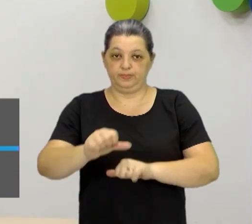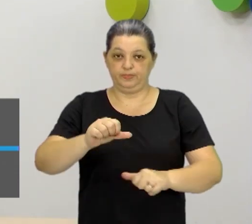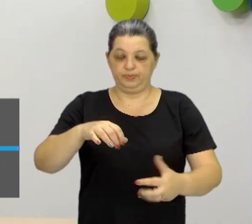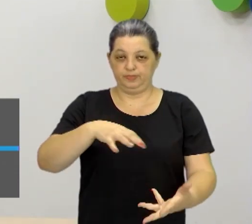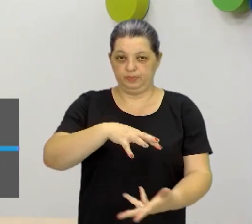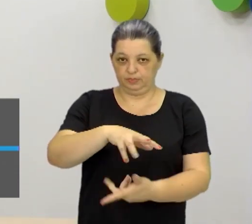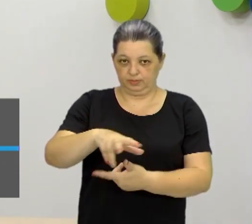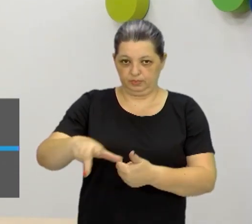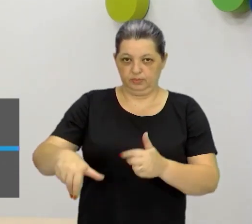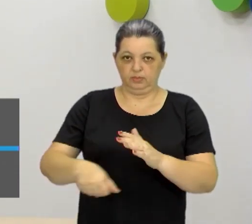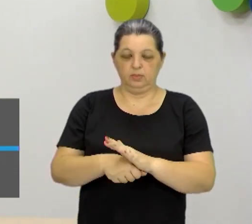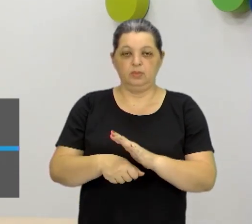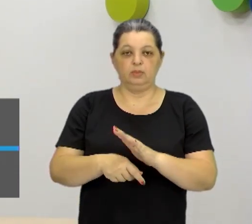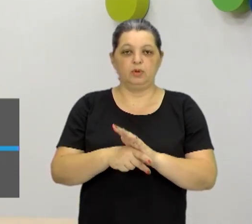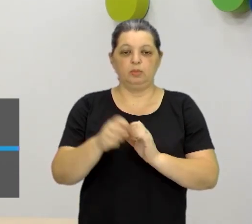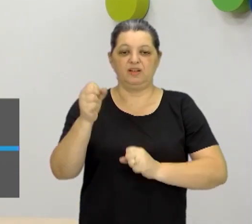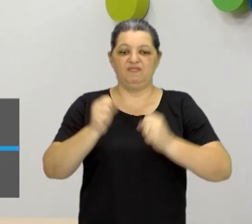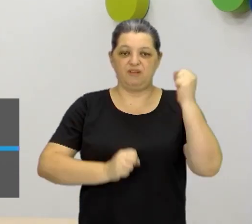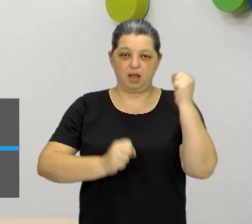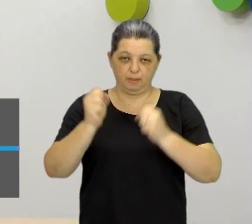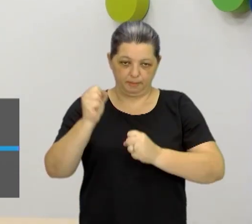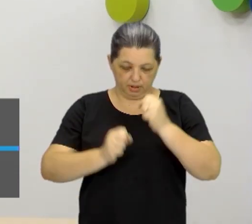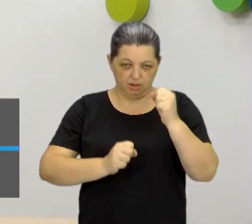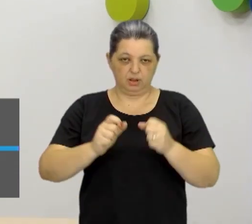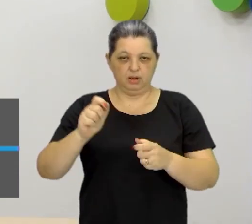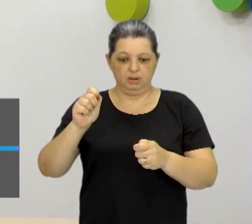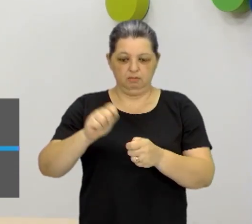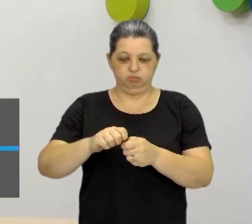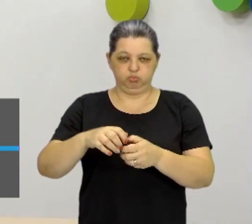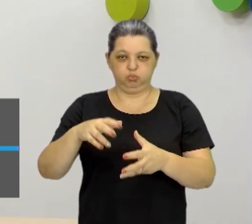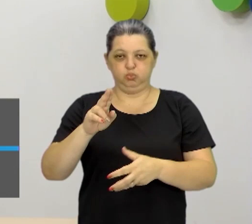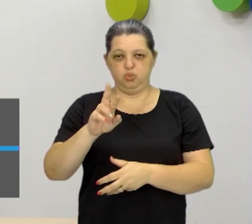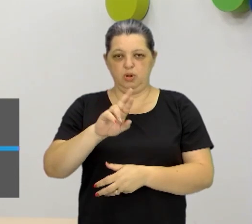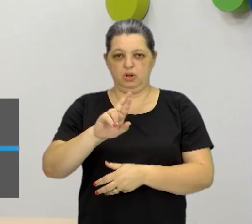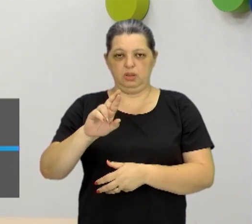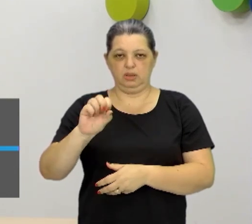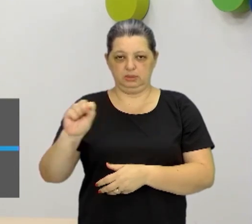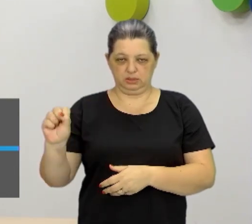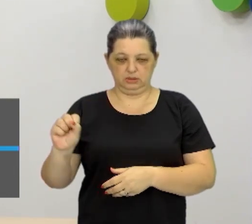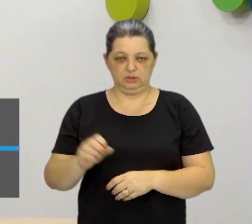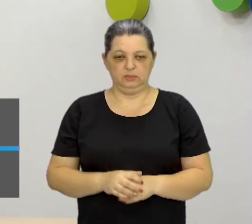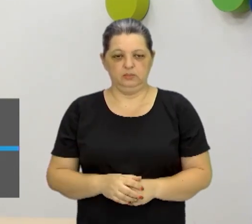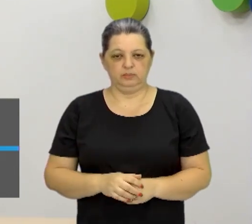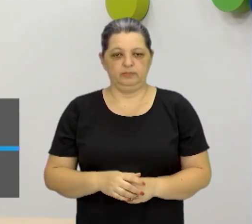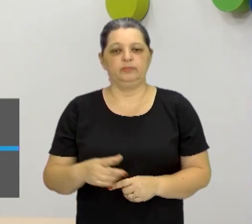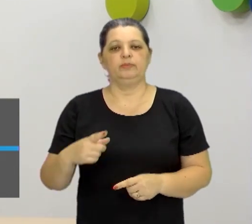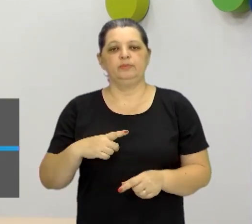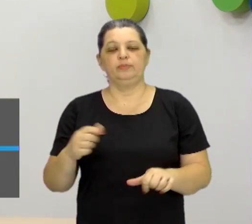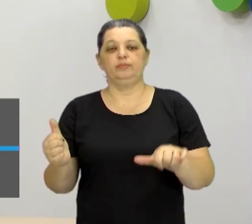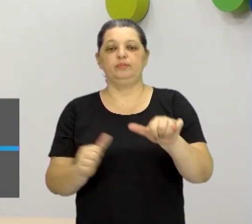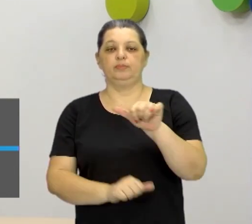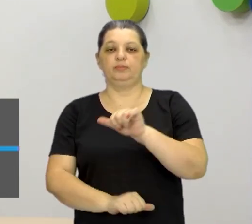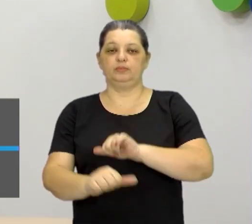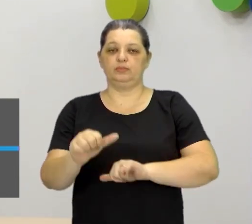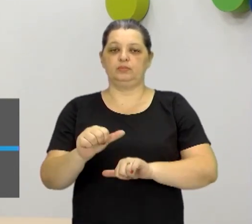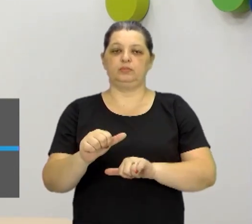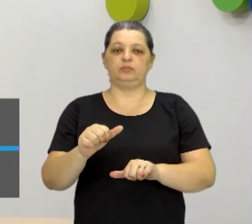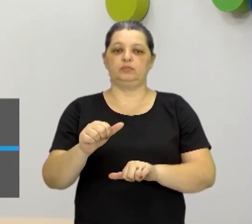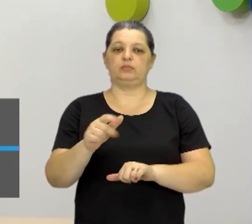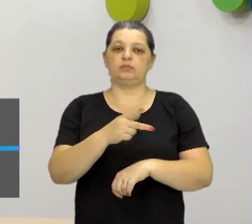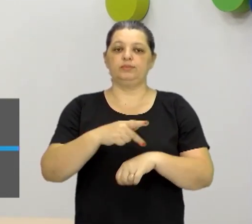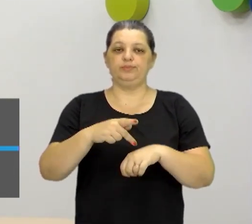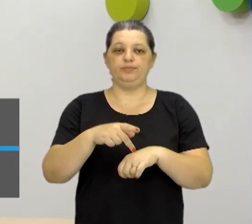às usinas nucleares da União Soviética, e a gente tem esse desmantelamento. A União Soviética começa com esses